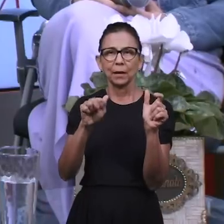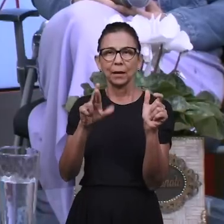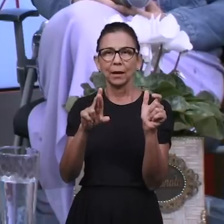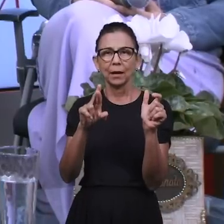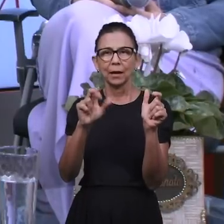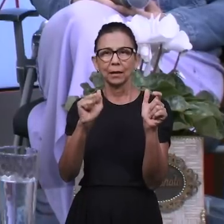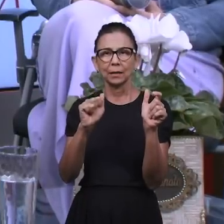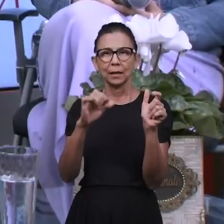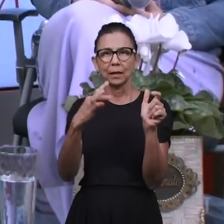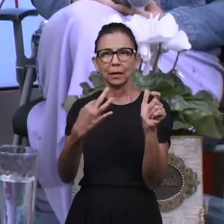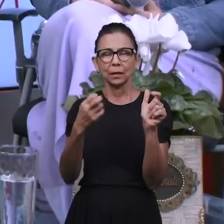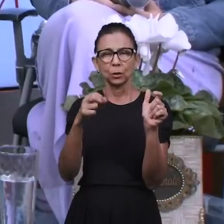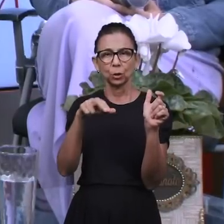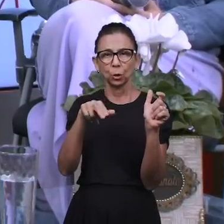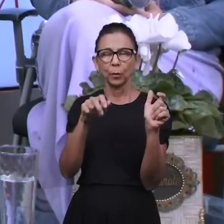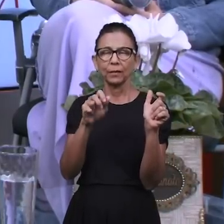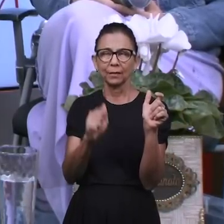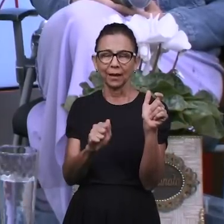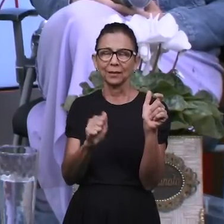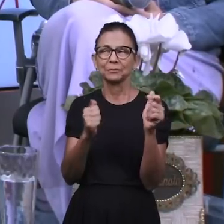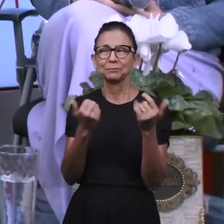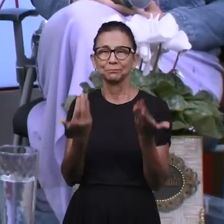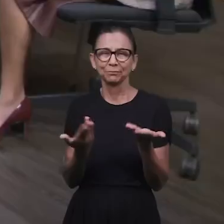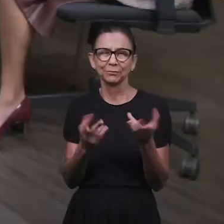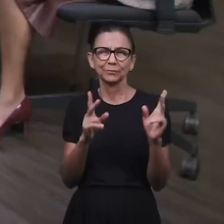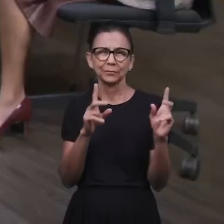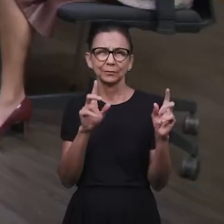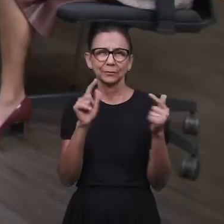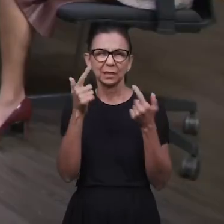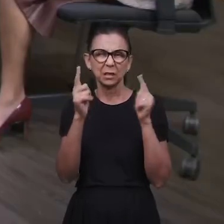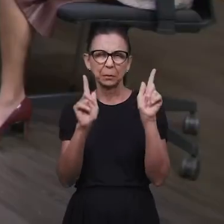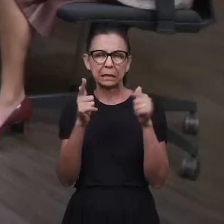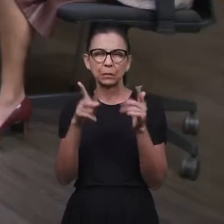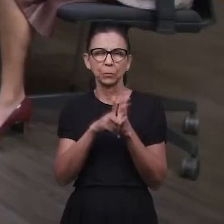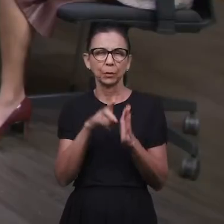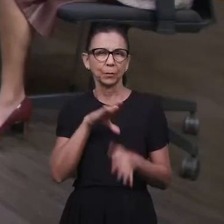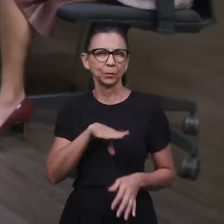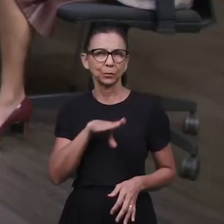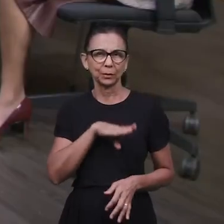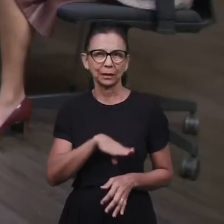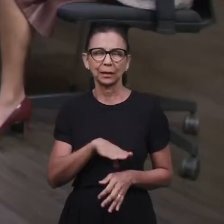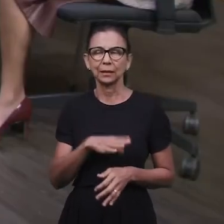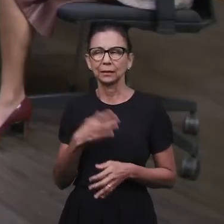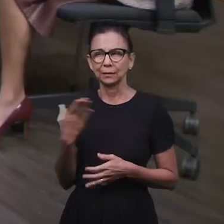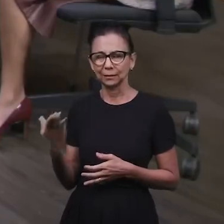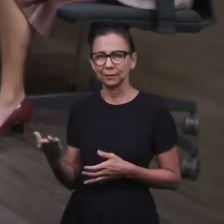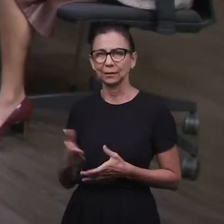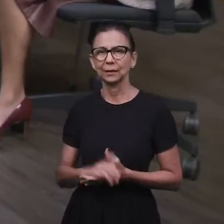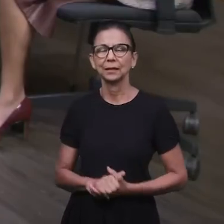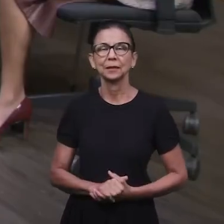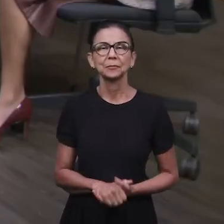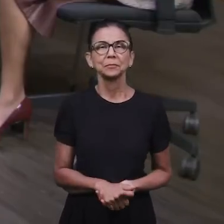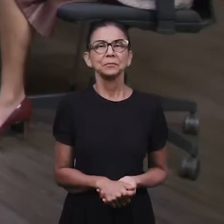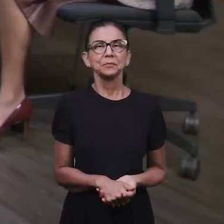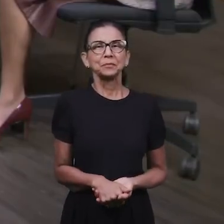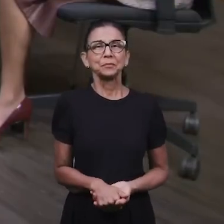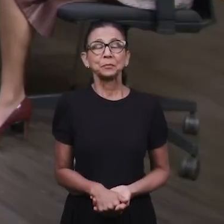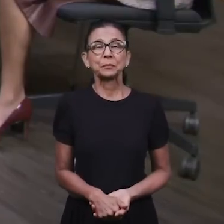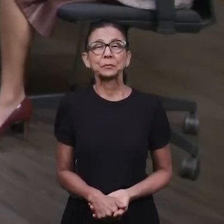isso. Para nós, maratonar era outra coisa. Era outra coisa, né? Cansava um só de pouquinho pensar, mais.